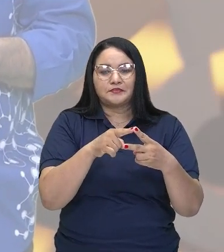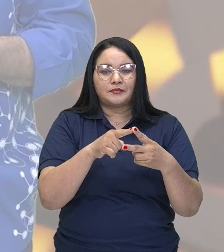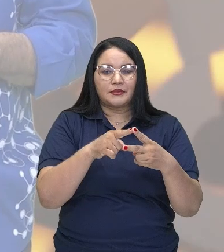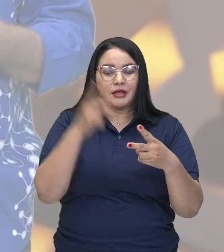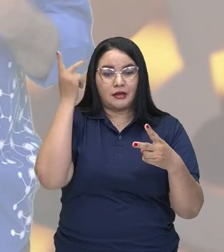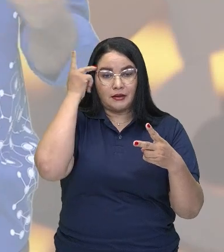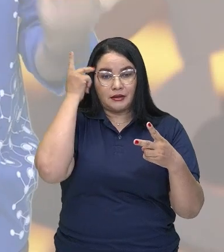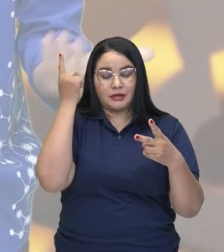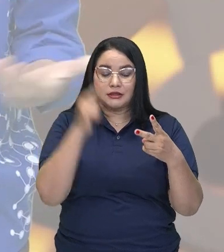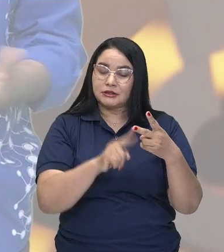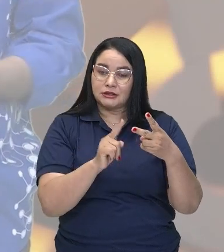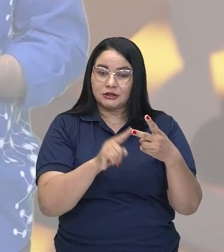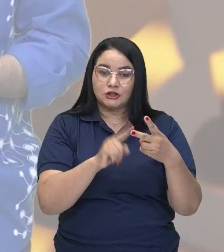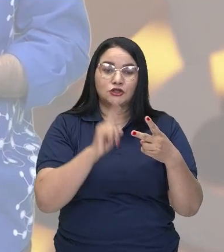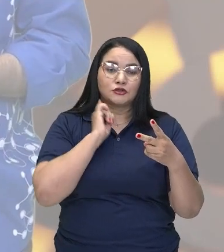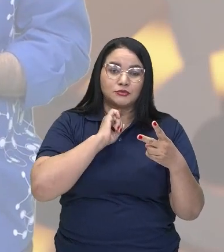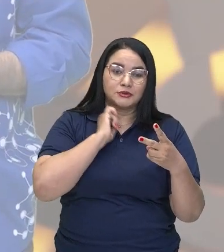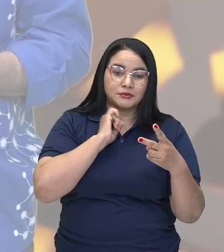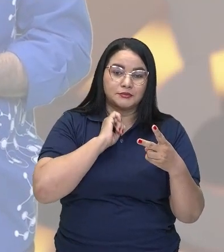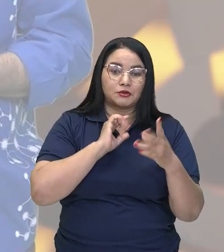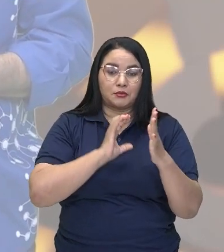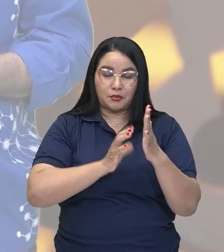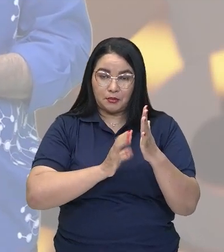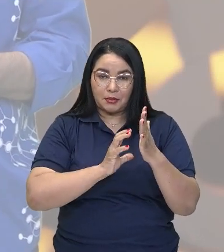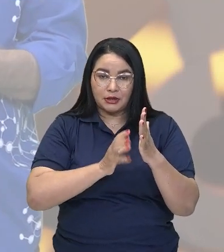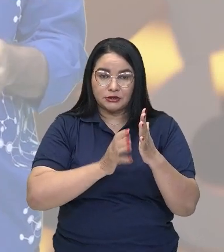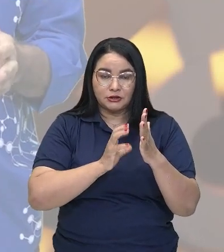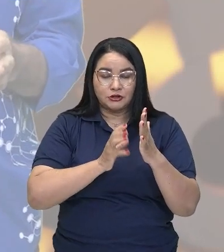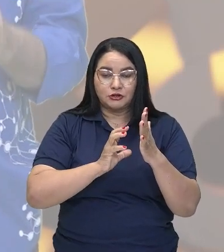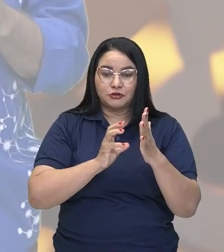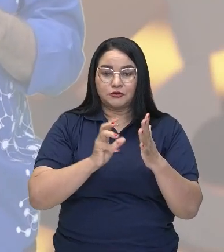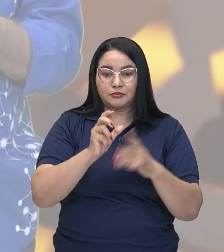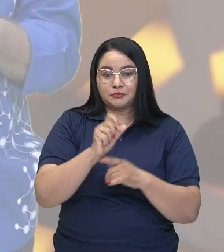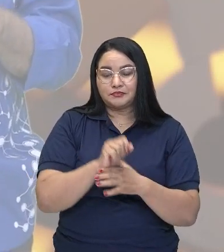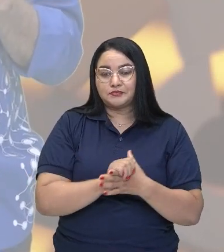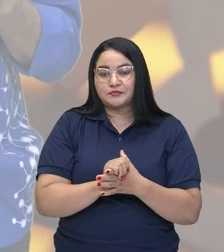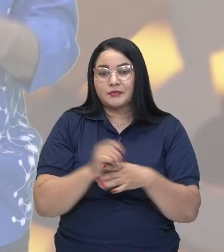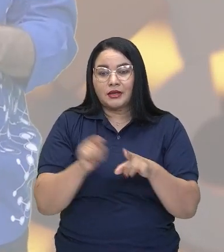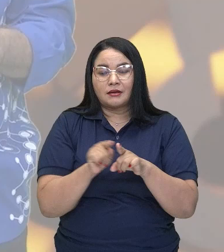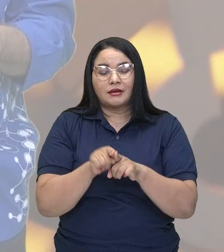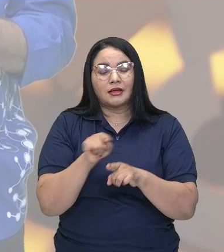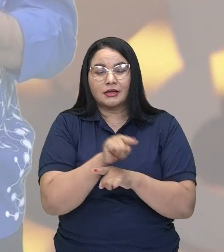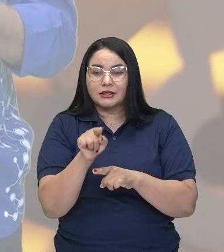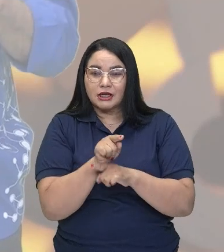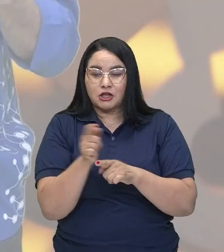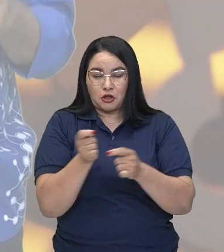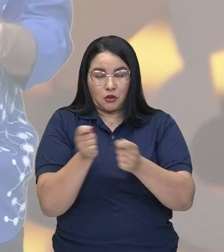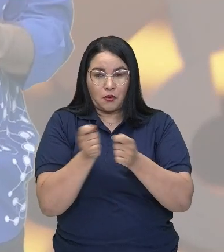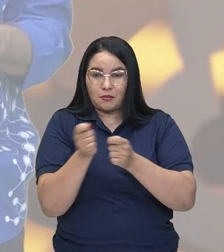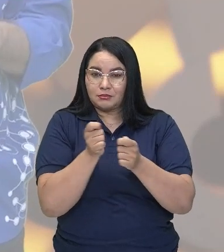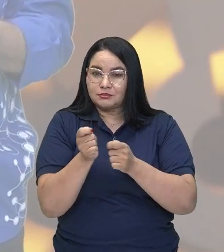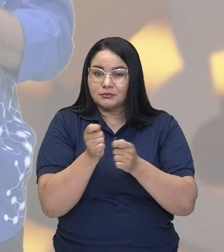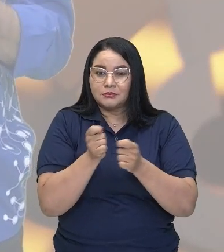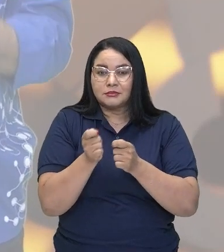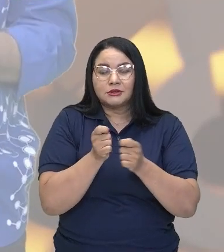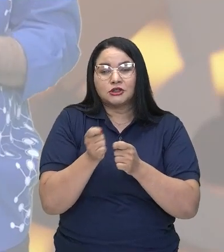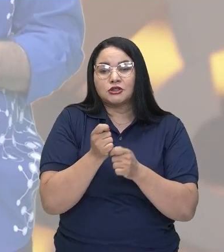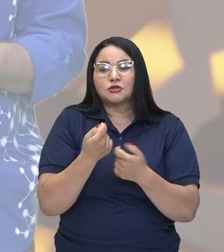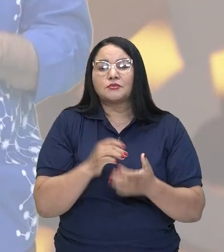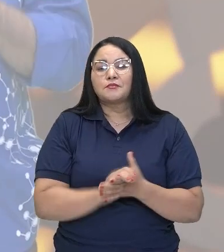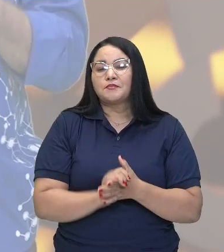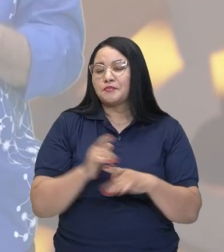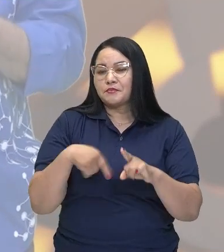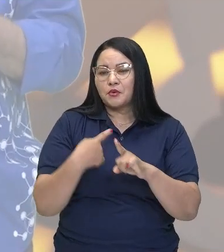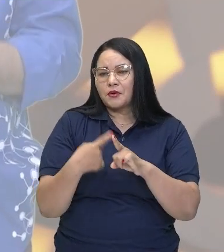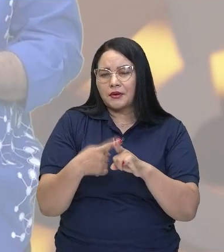e Republicano Paulista e o Partido Republicano Mineiro. Então, eles tinham a dominância partidária, existia a dominância partidária, esses dois